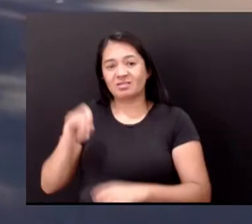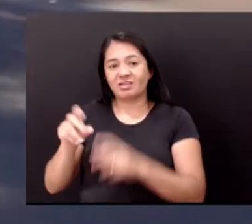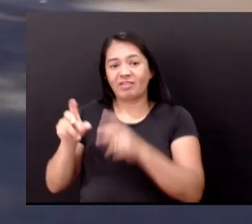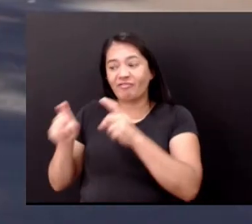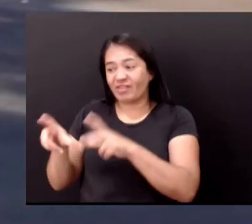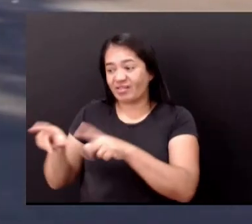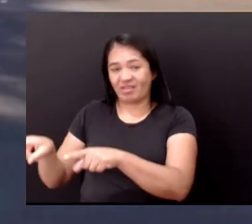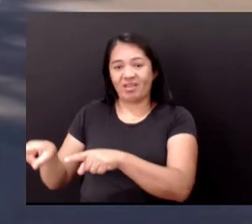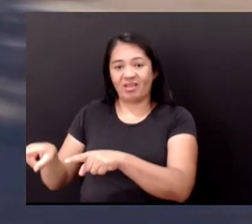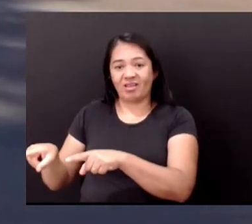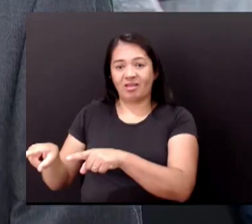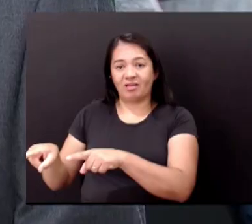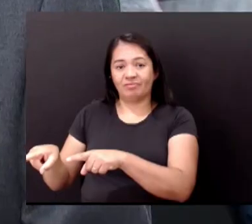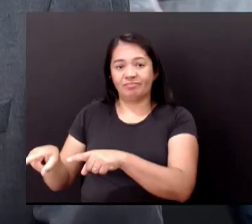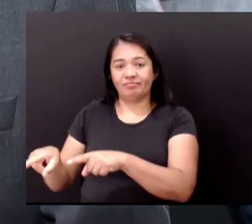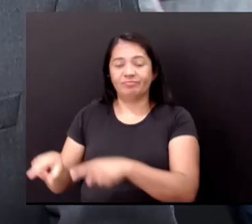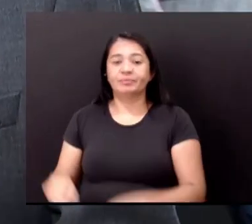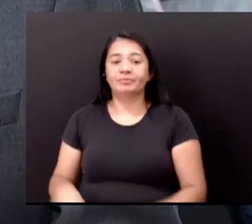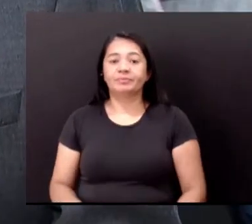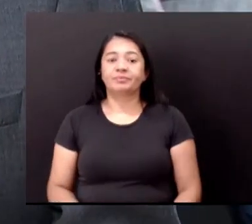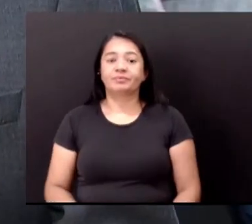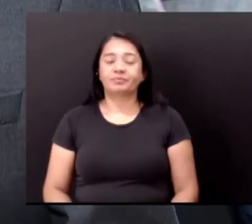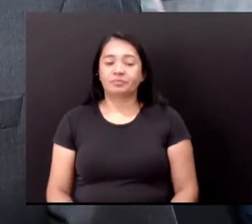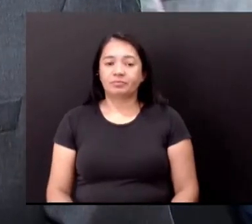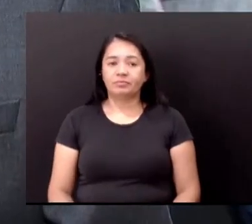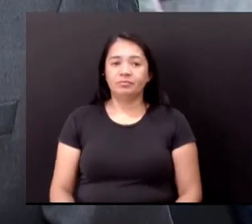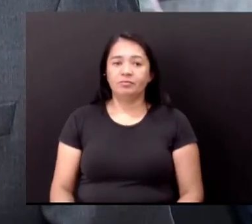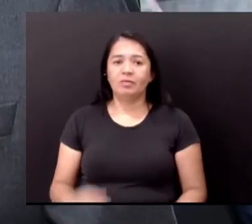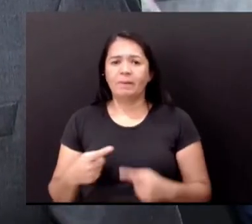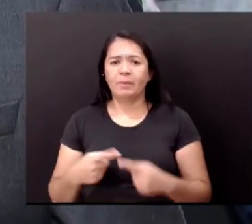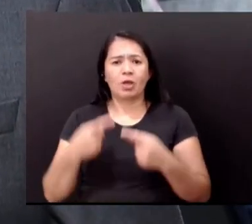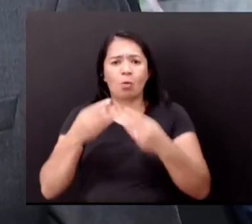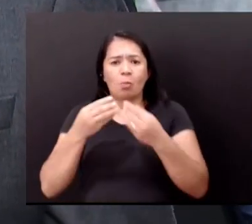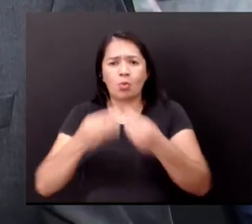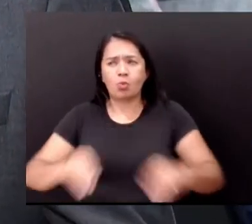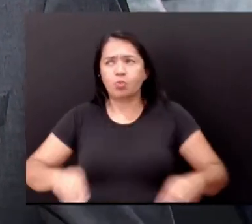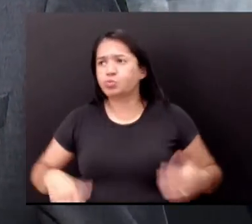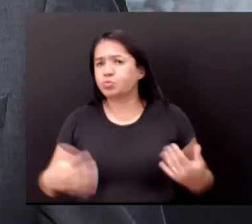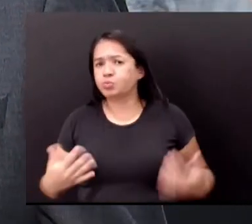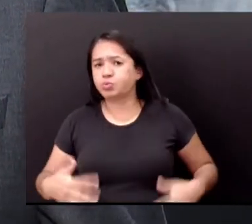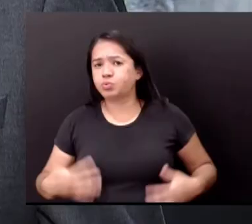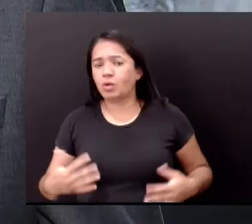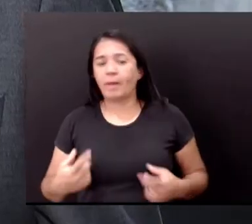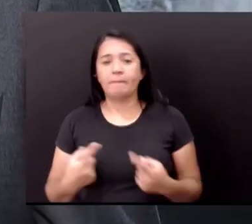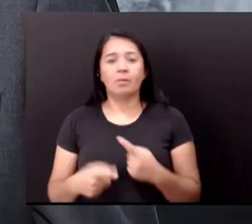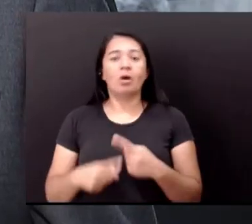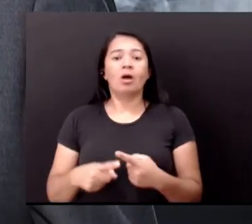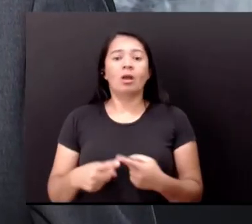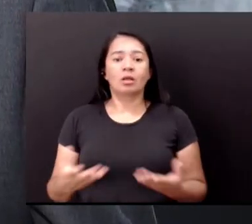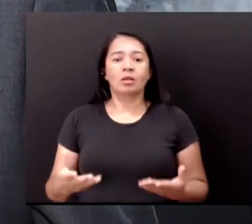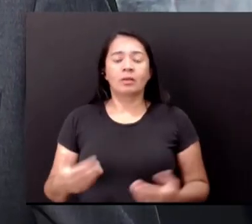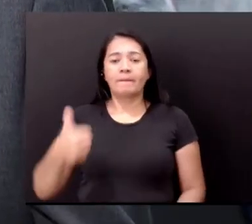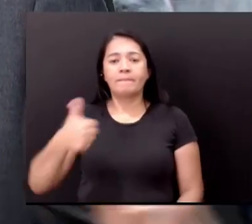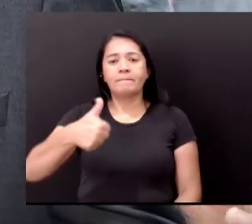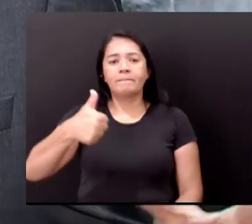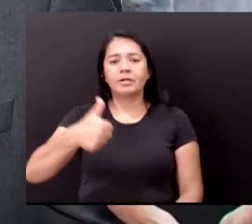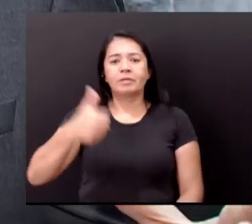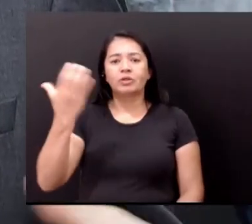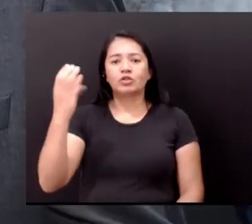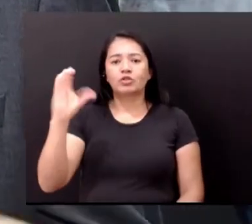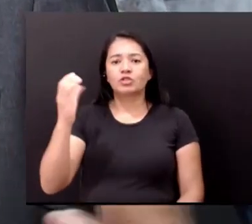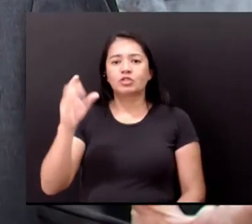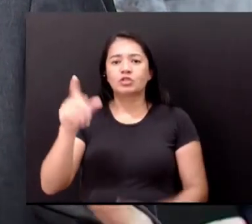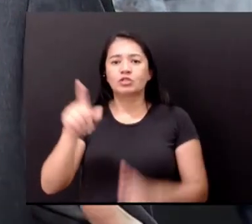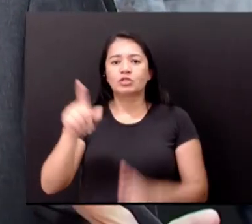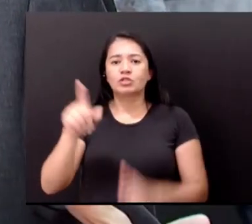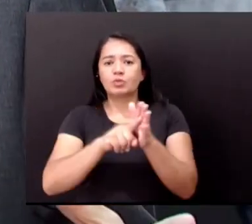venha a acontecer no futuro. Acho que o prejuízo é muito grande. O prejuízo porque, primeiro, do ponto de vista científico, de pesquisa, é um prejuízo